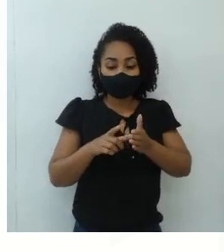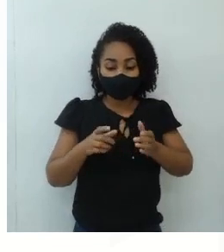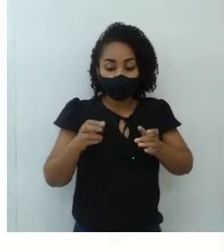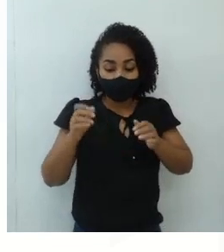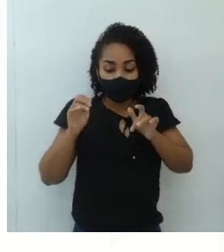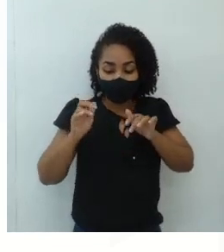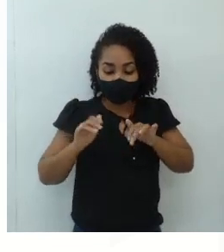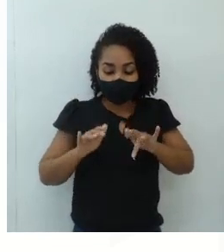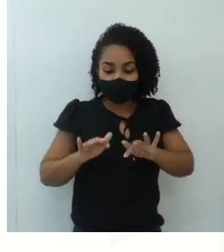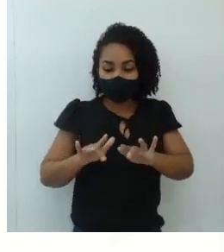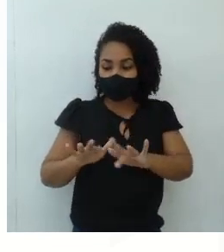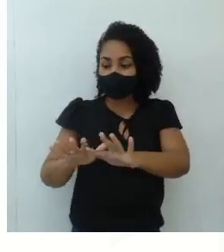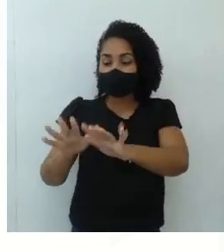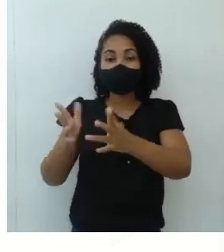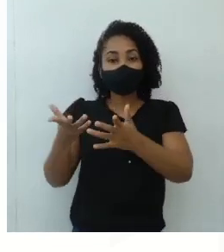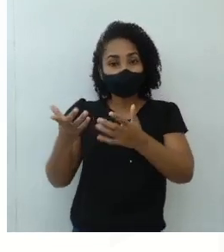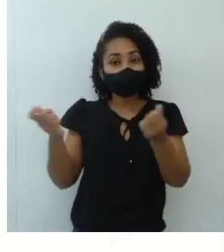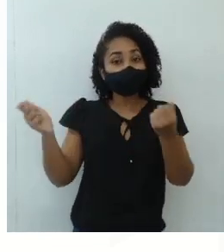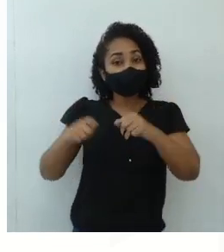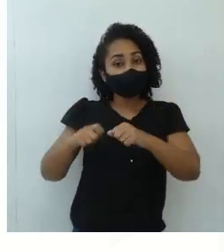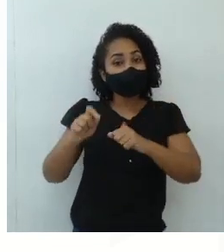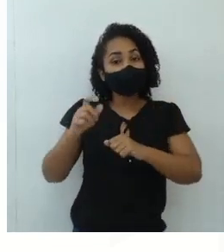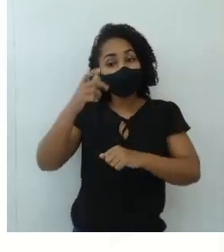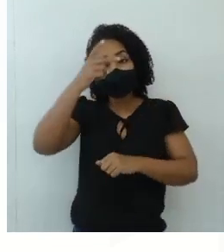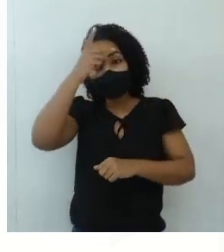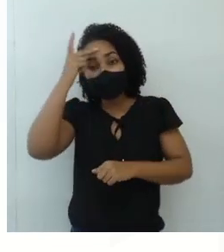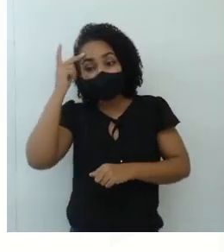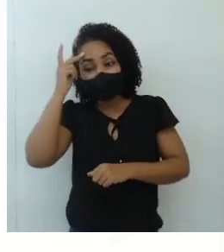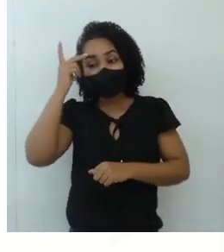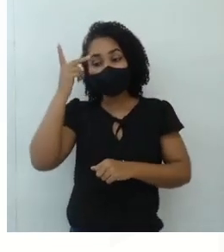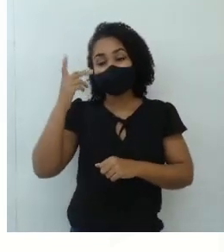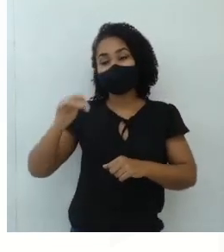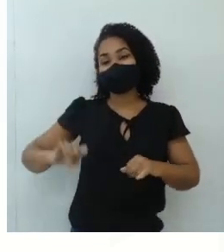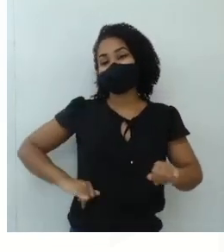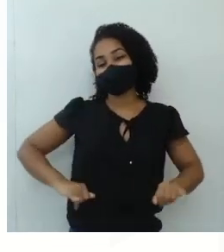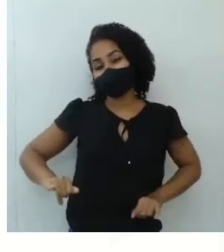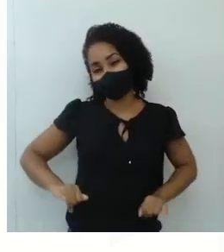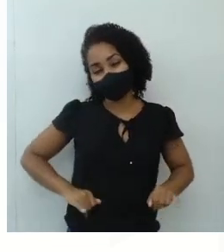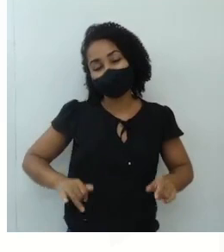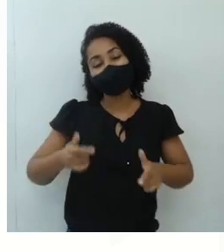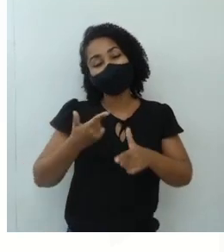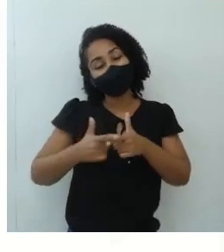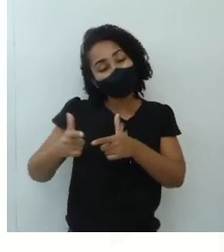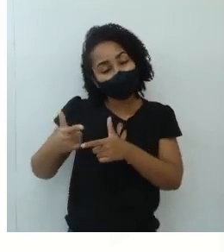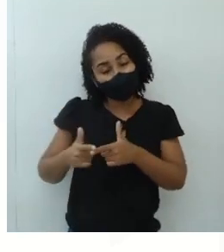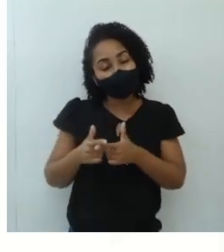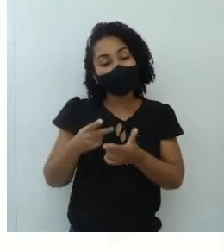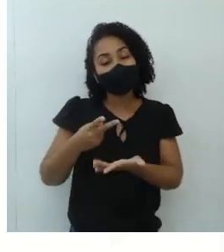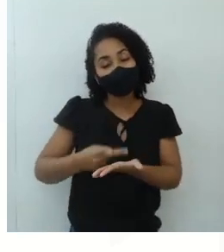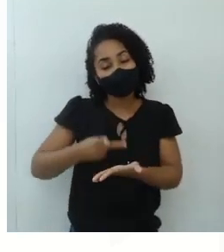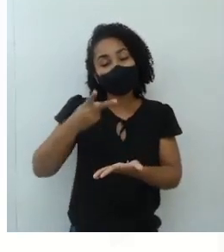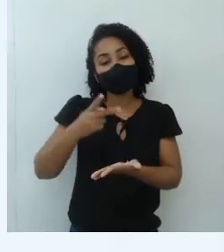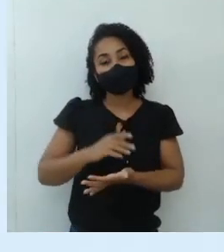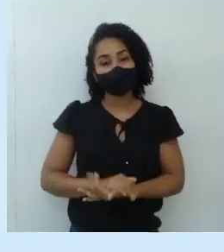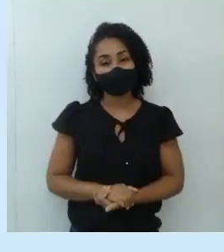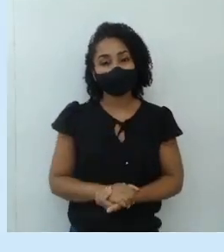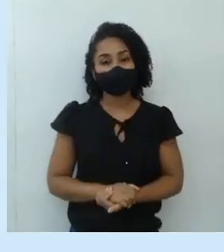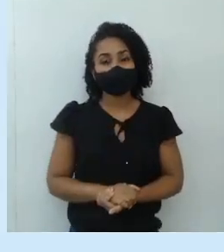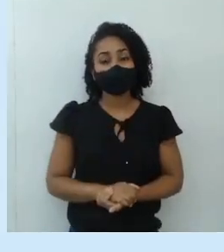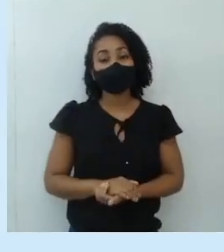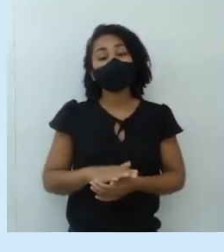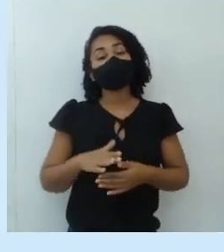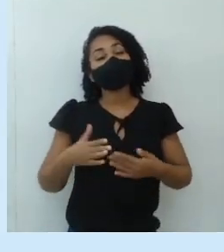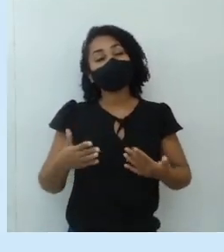pessoas, para que essas pessoas não possam sofrer ali os possíveis contratempos. Quando falo